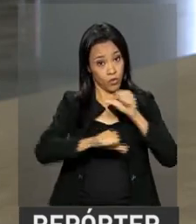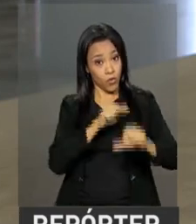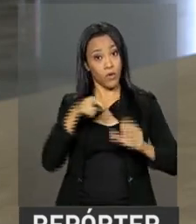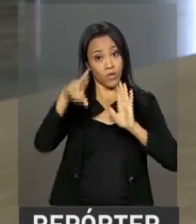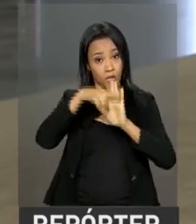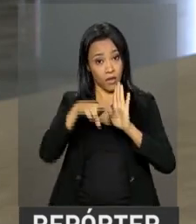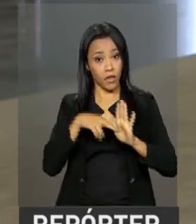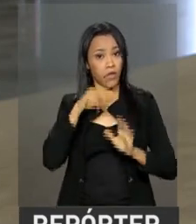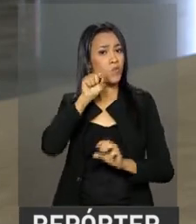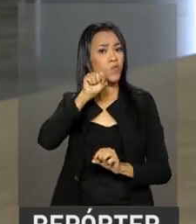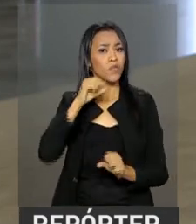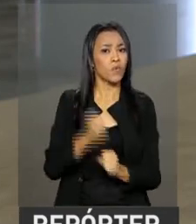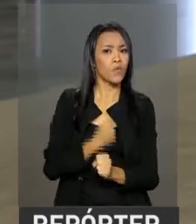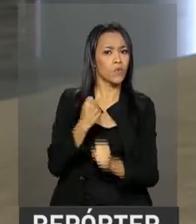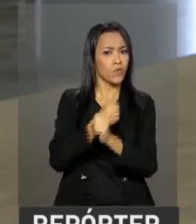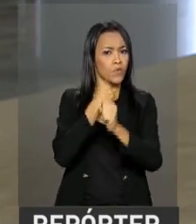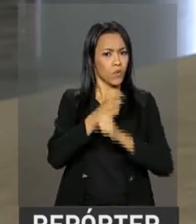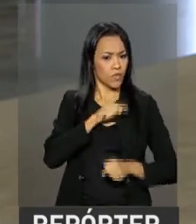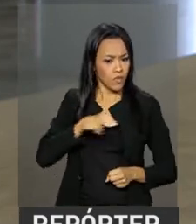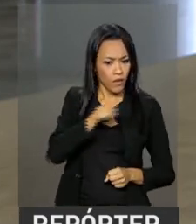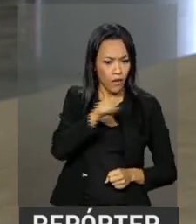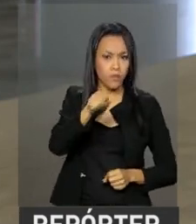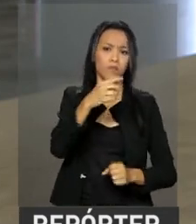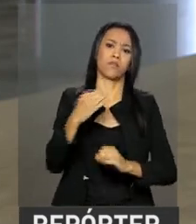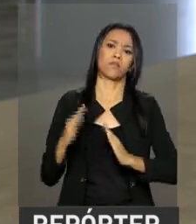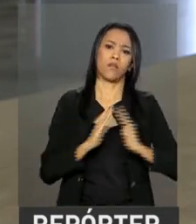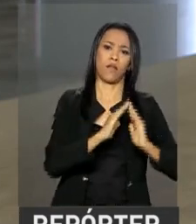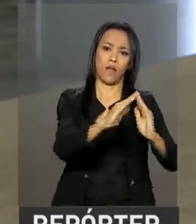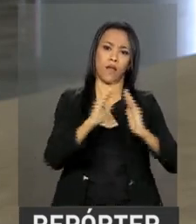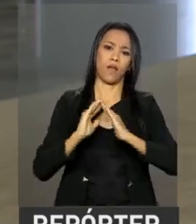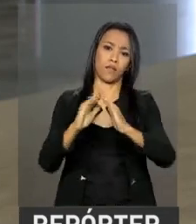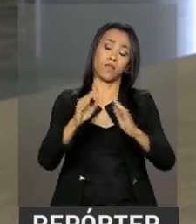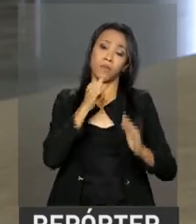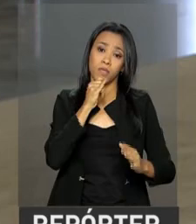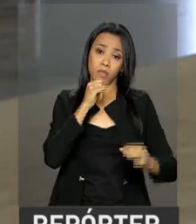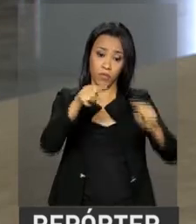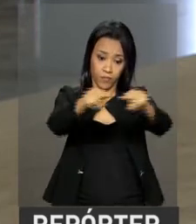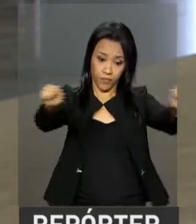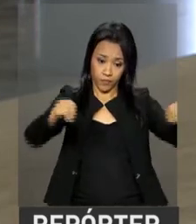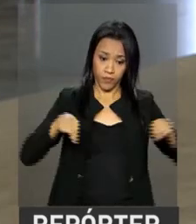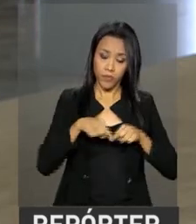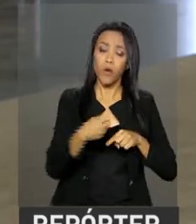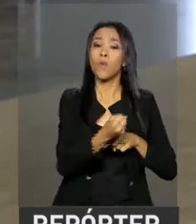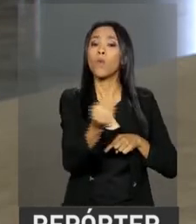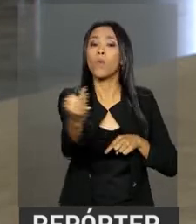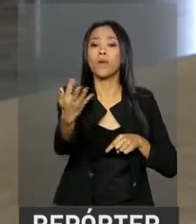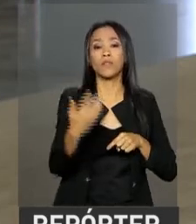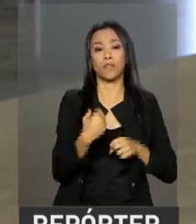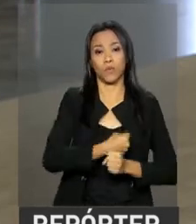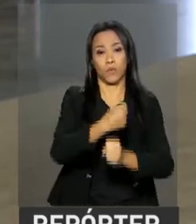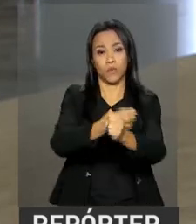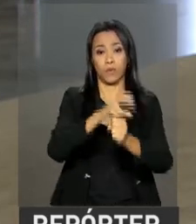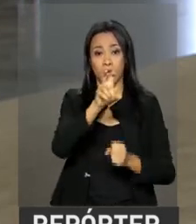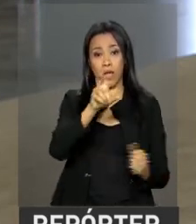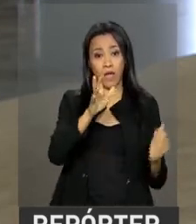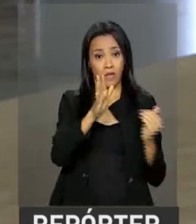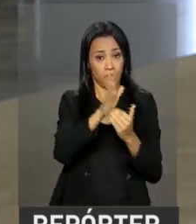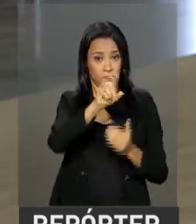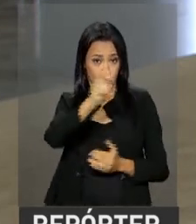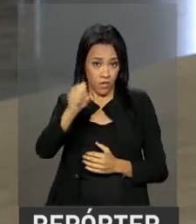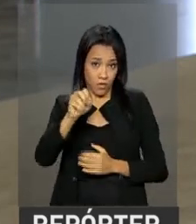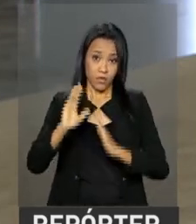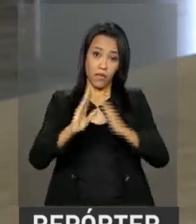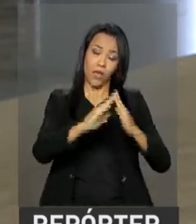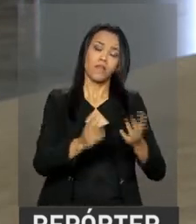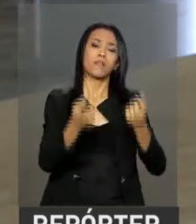desses empreendimentos a partir de agora os conjuntos habitacionais deverão ter no máximo 500 unidades no caso das cidades com mais de